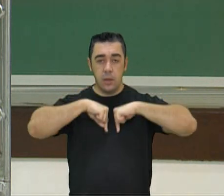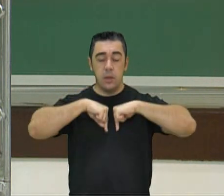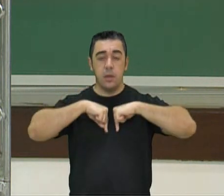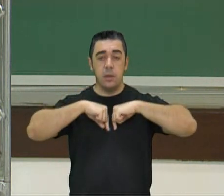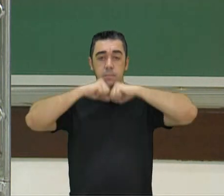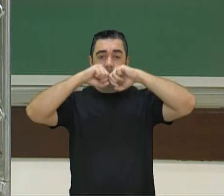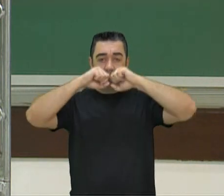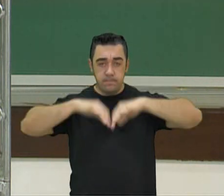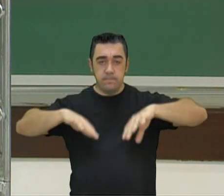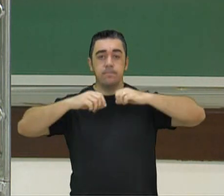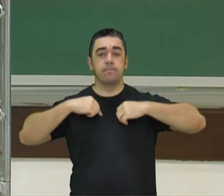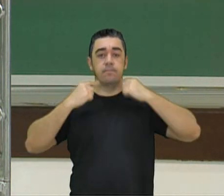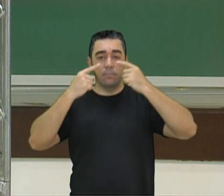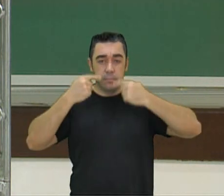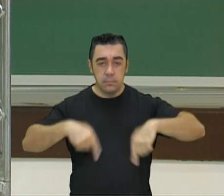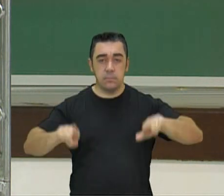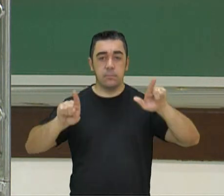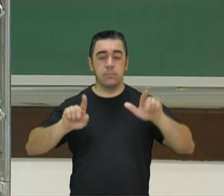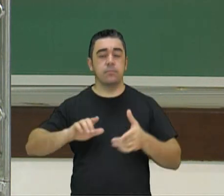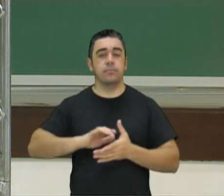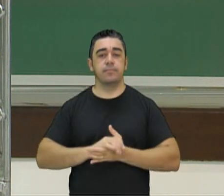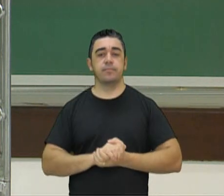para fora dos pulmões.